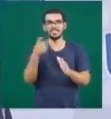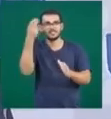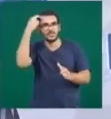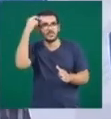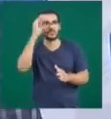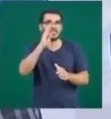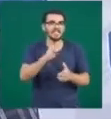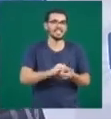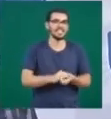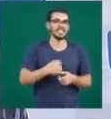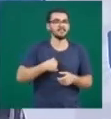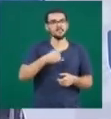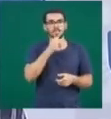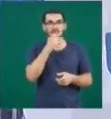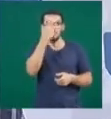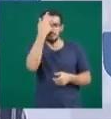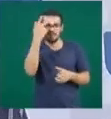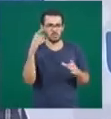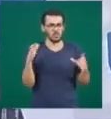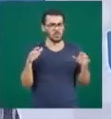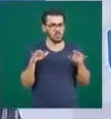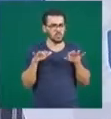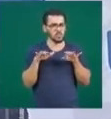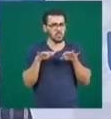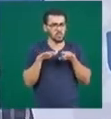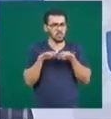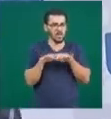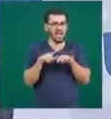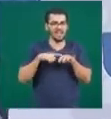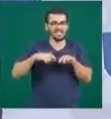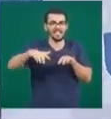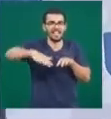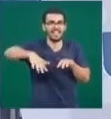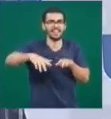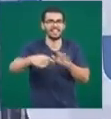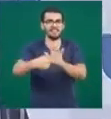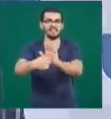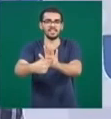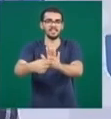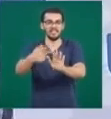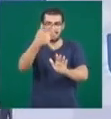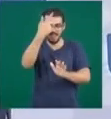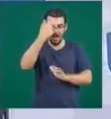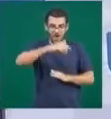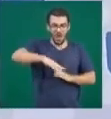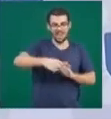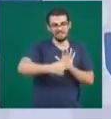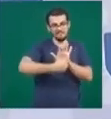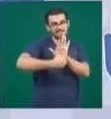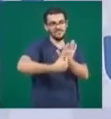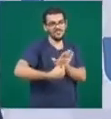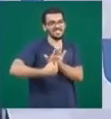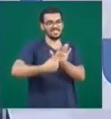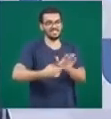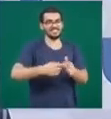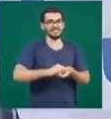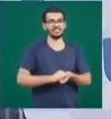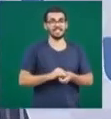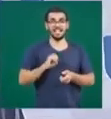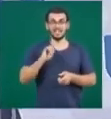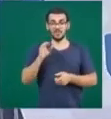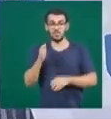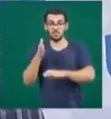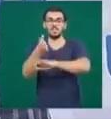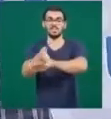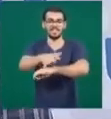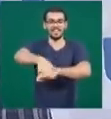no saguão enquanto as pessoas estão se reunindo para entrar para o palco. Ao entrar no palco, começa os trechos de óperas, vários